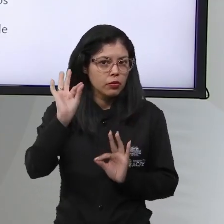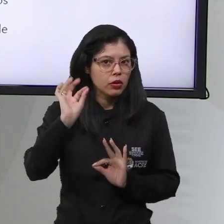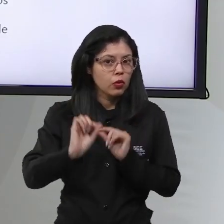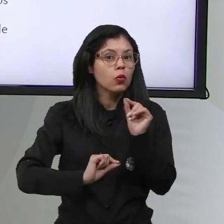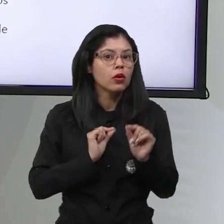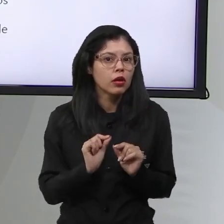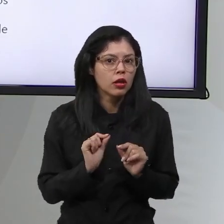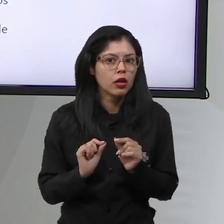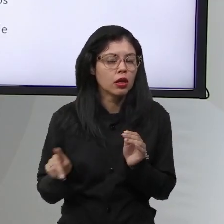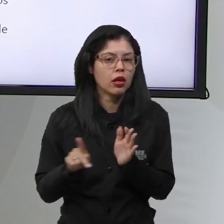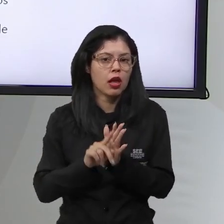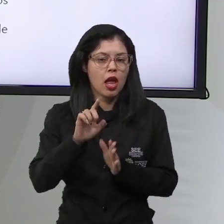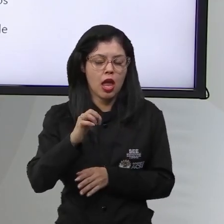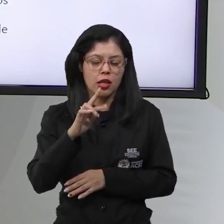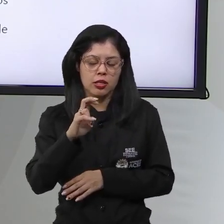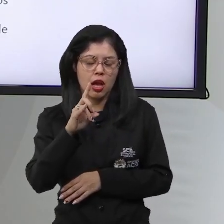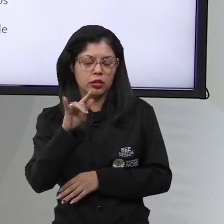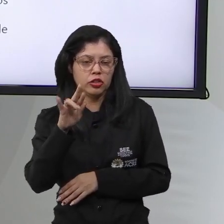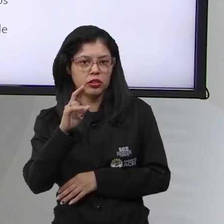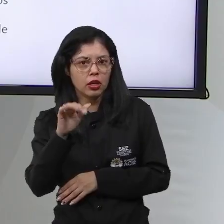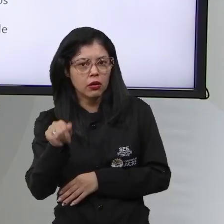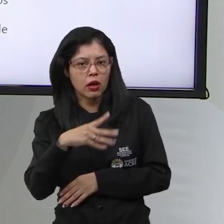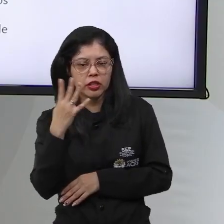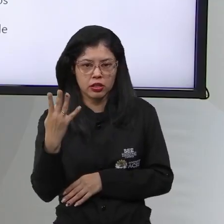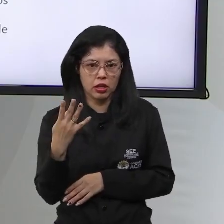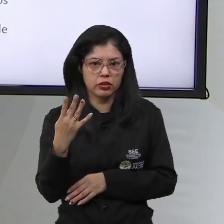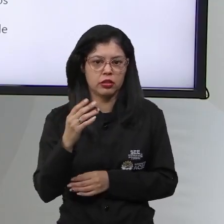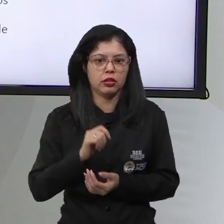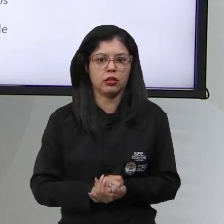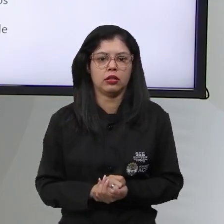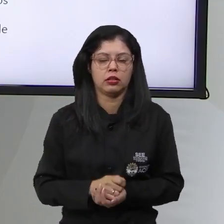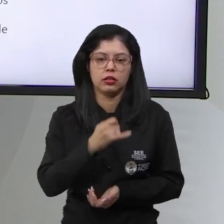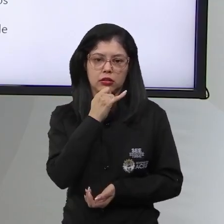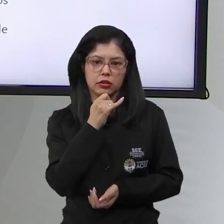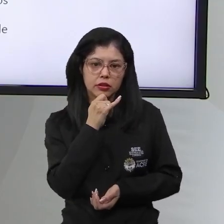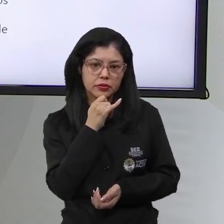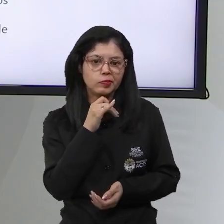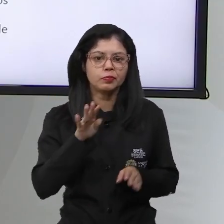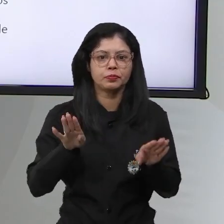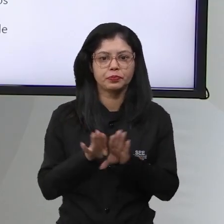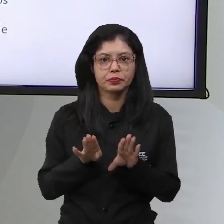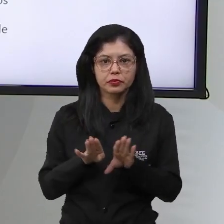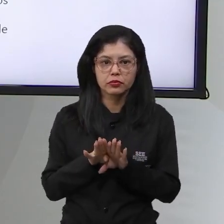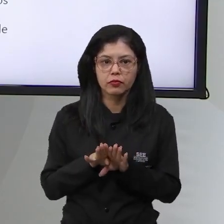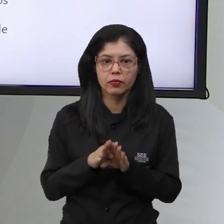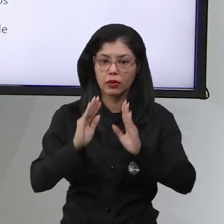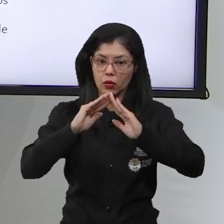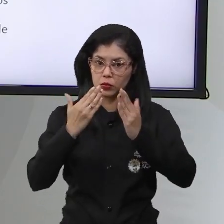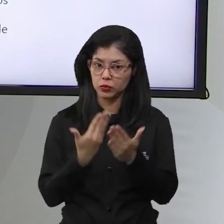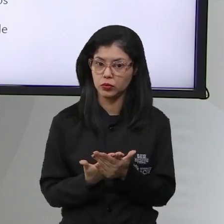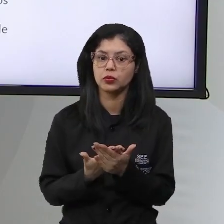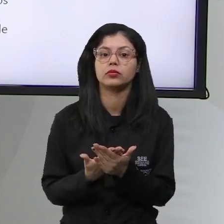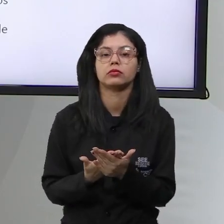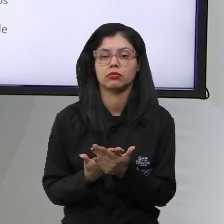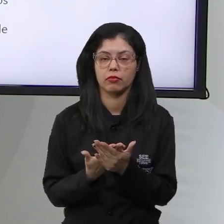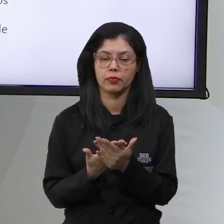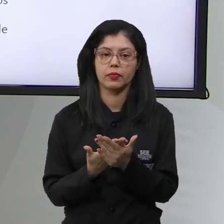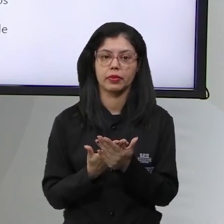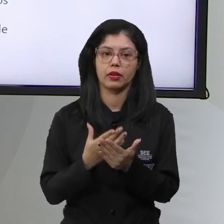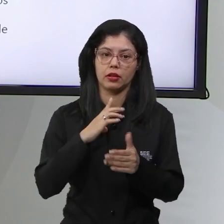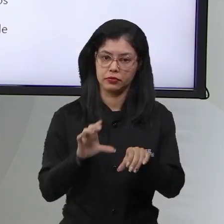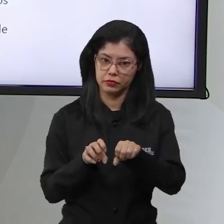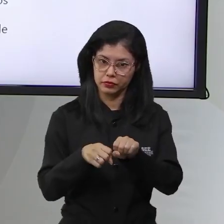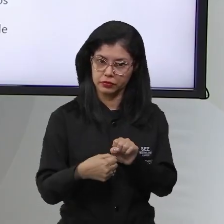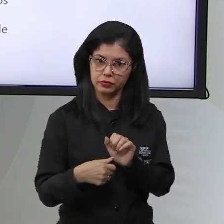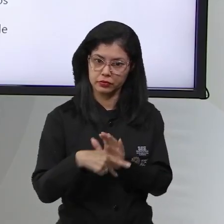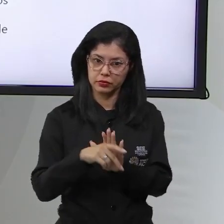a exatidão no que diz respeito à quantidade. Por exemplo, uma escola, ela